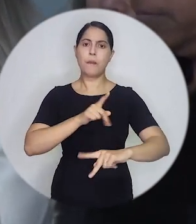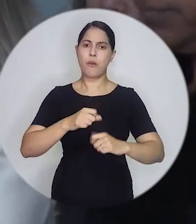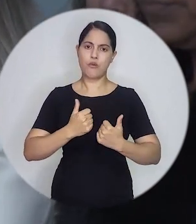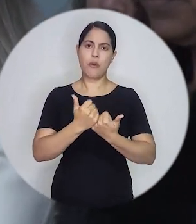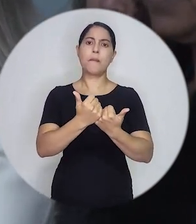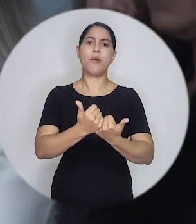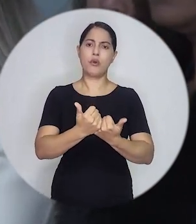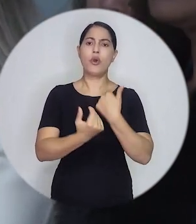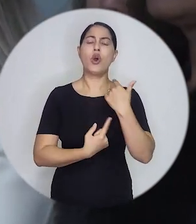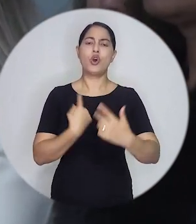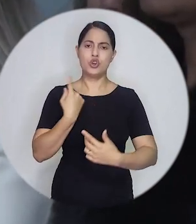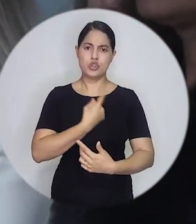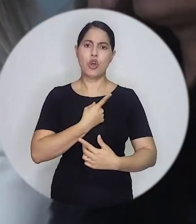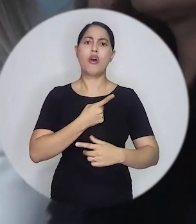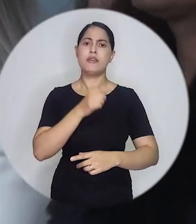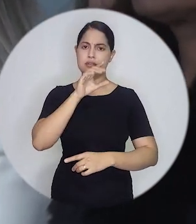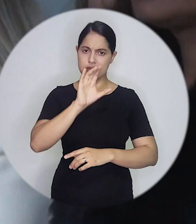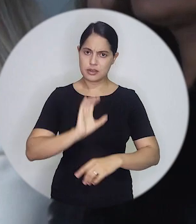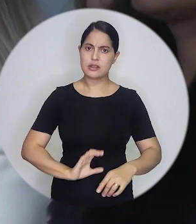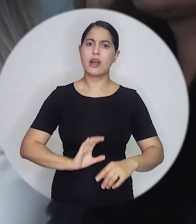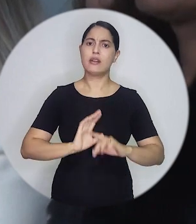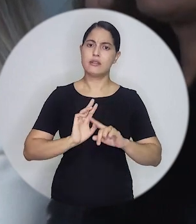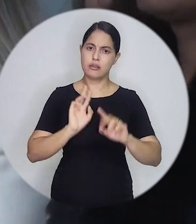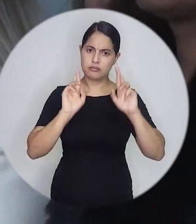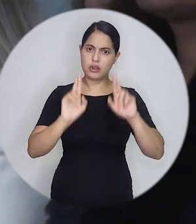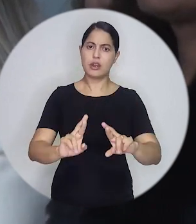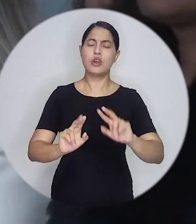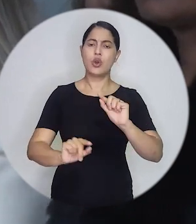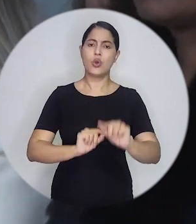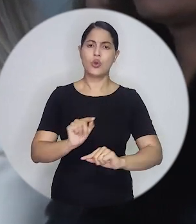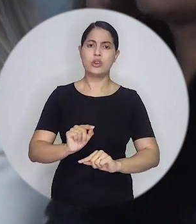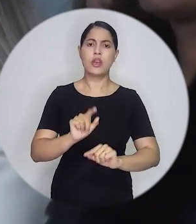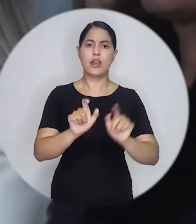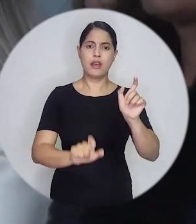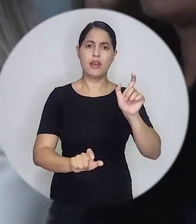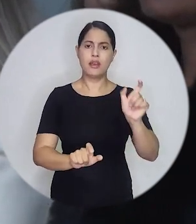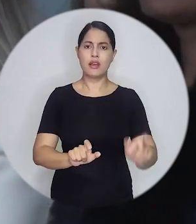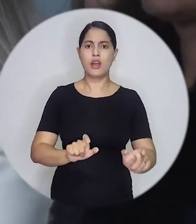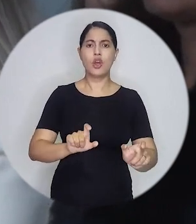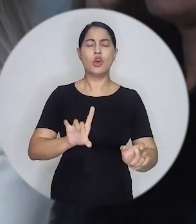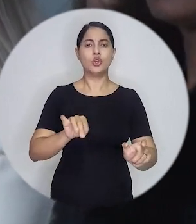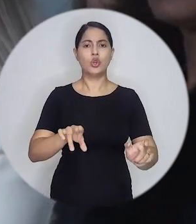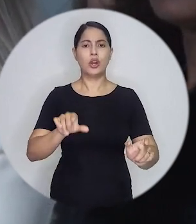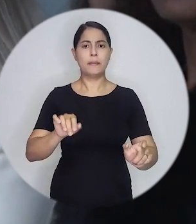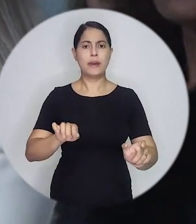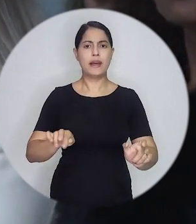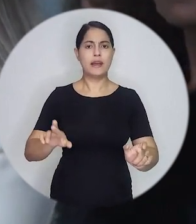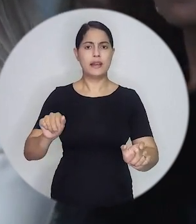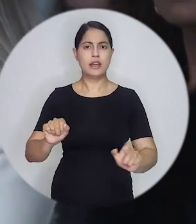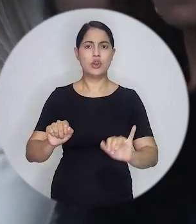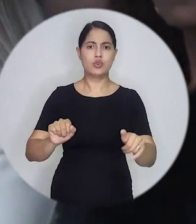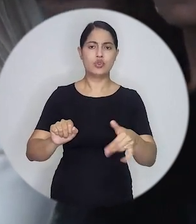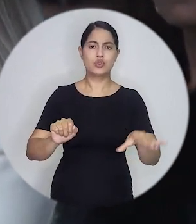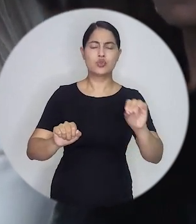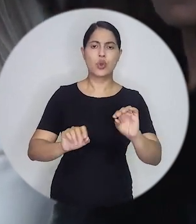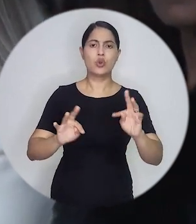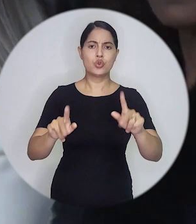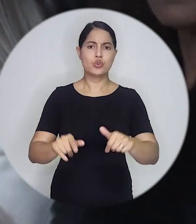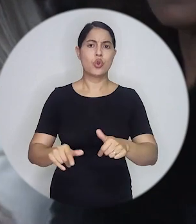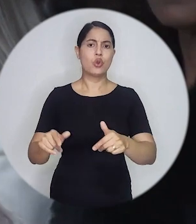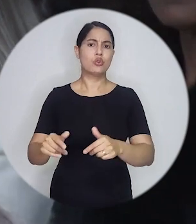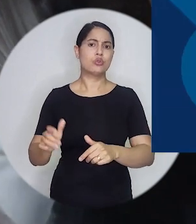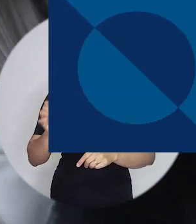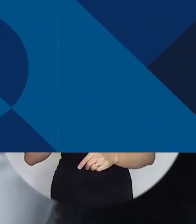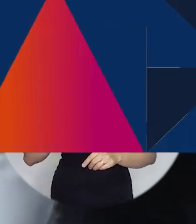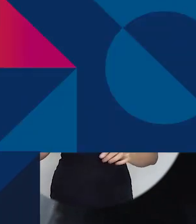não fala por si, ele fala pelo povo, ele fala pelo cidadão, ele fala pelo seu João, pela Dona Maria, fala